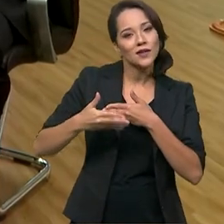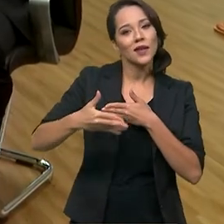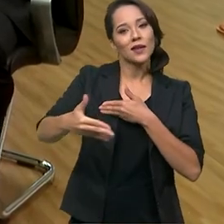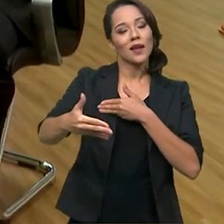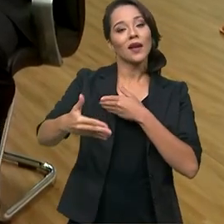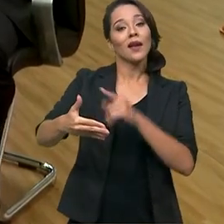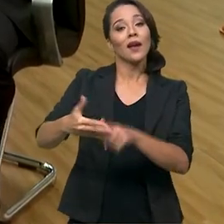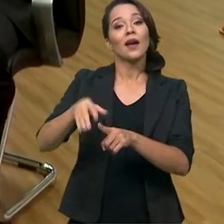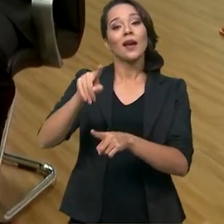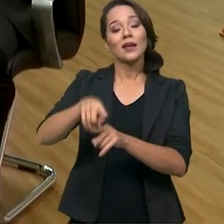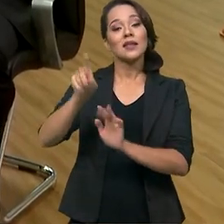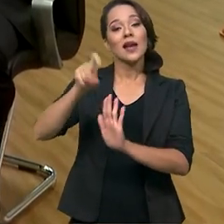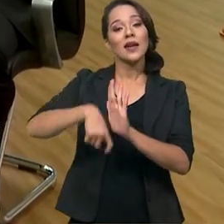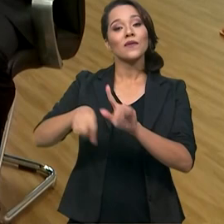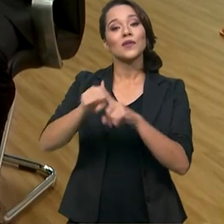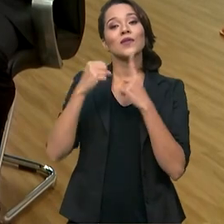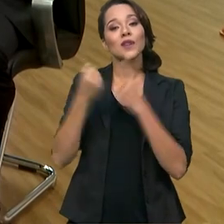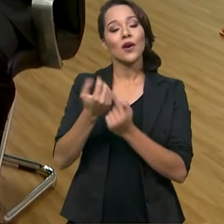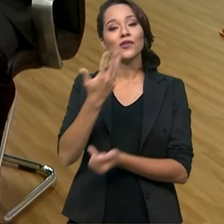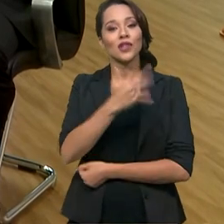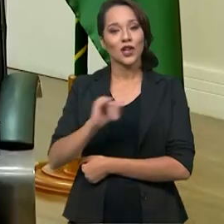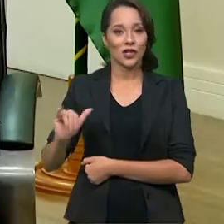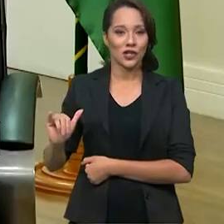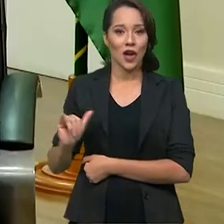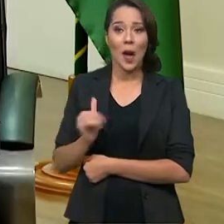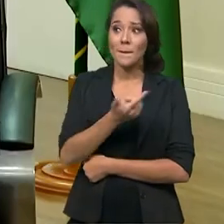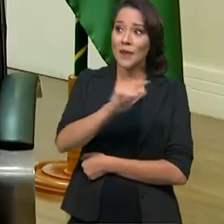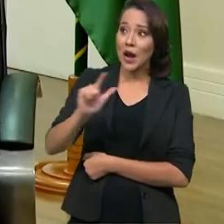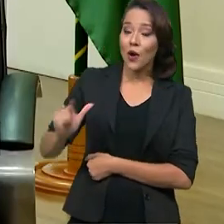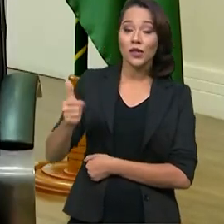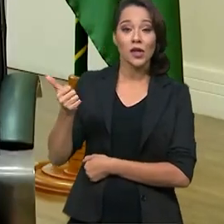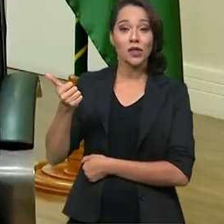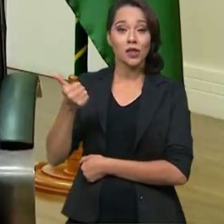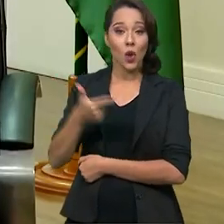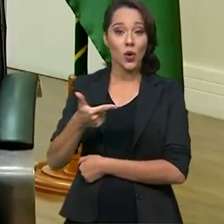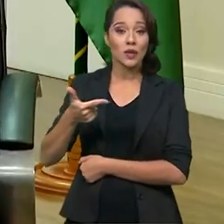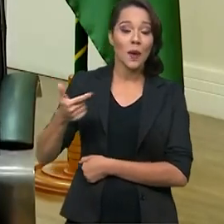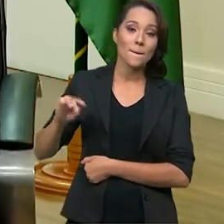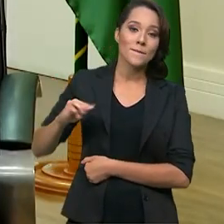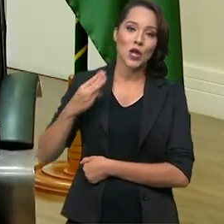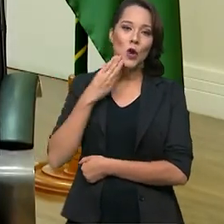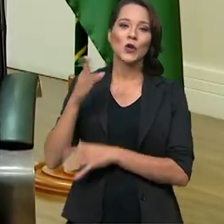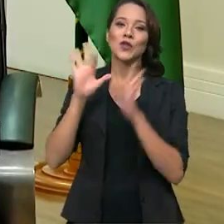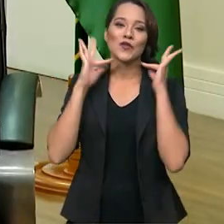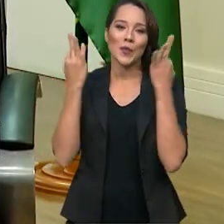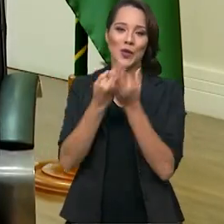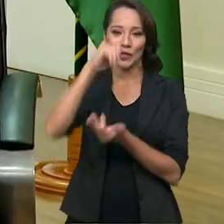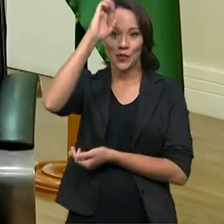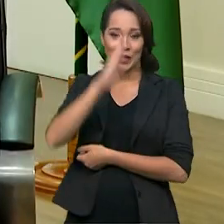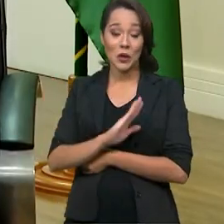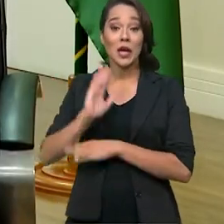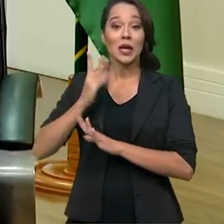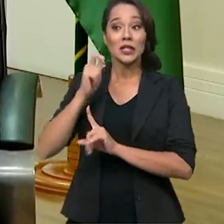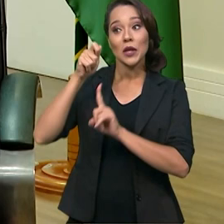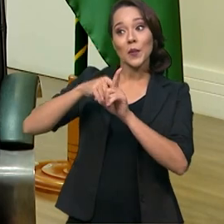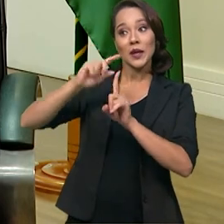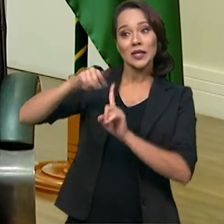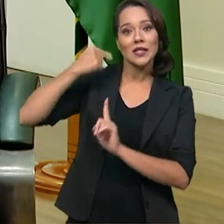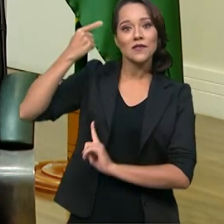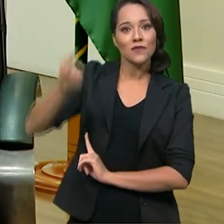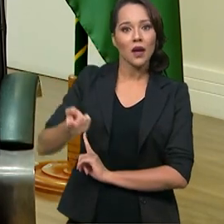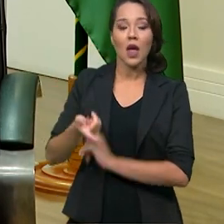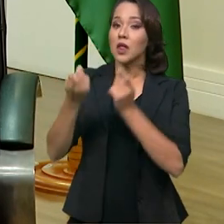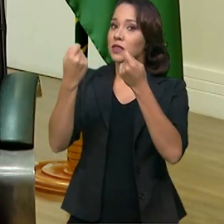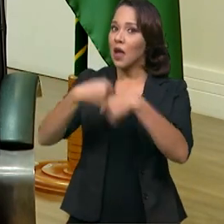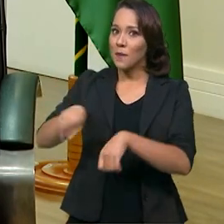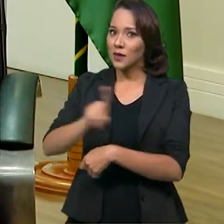o benefício da tarifa social da energia elétrica para outras 12 milhões de famílias brasileiras, que já no próximo mês, sem